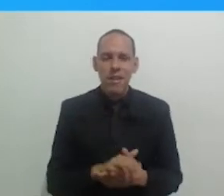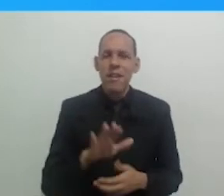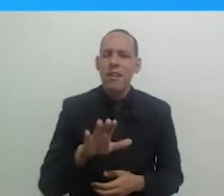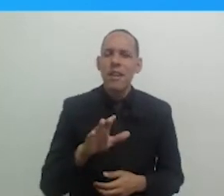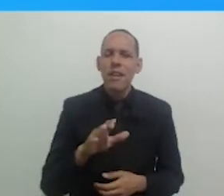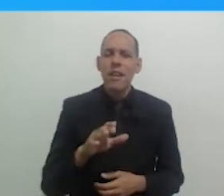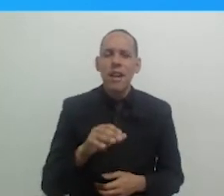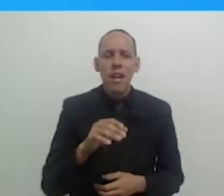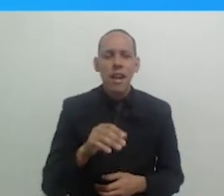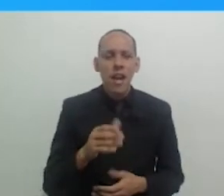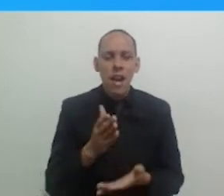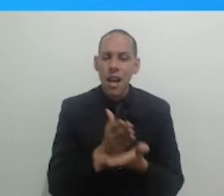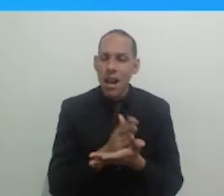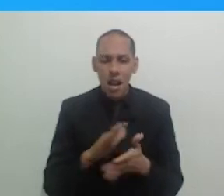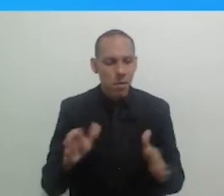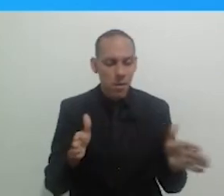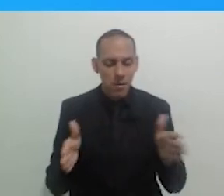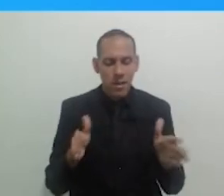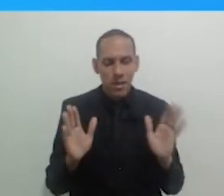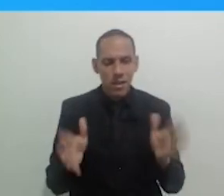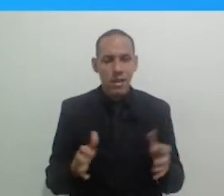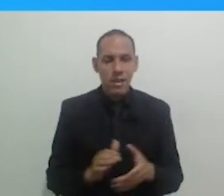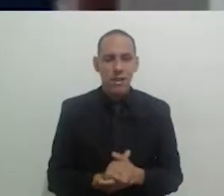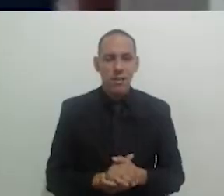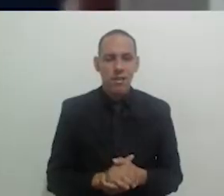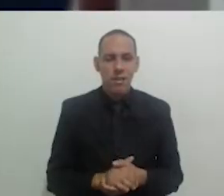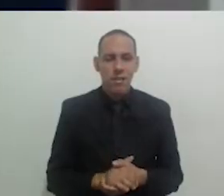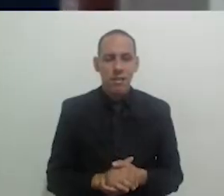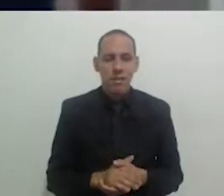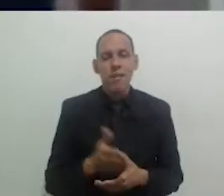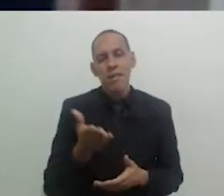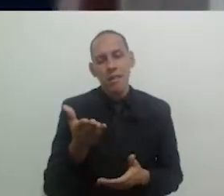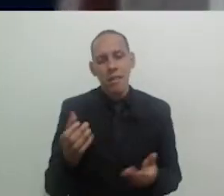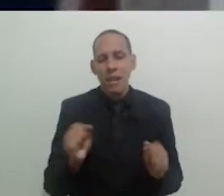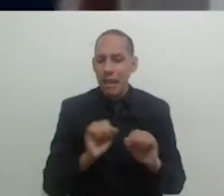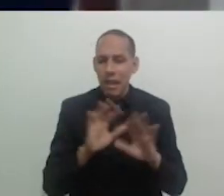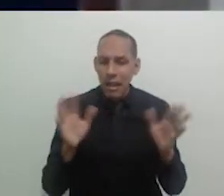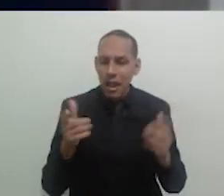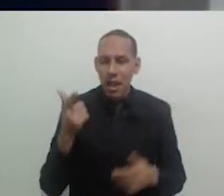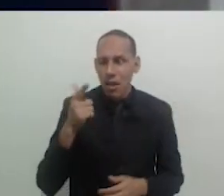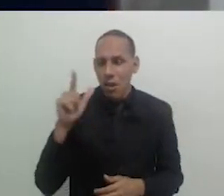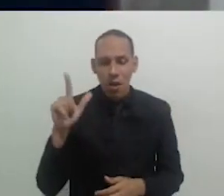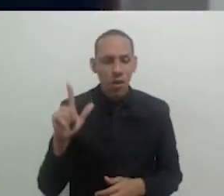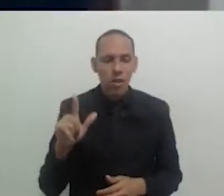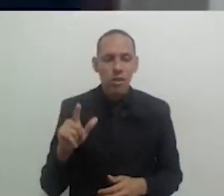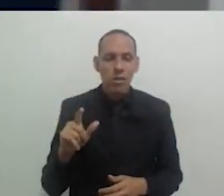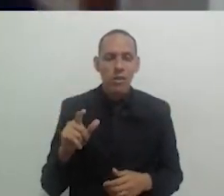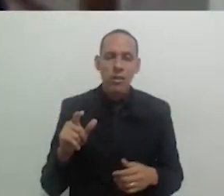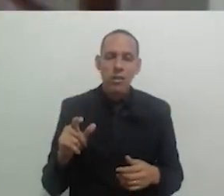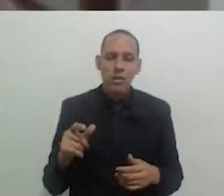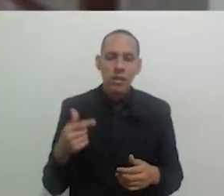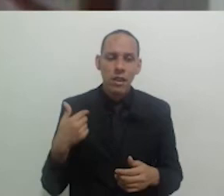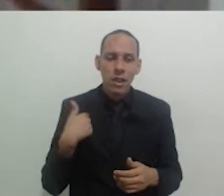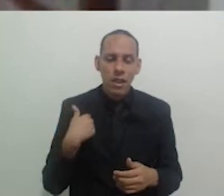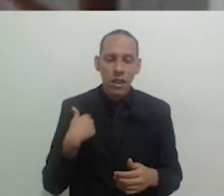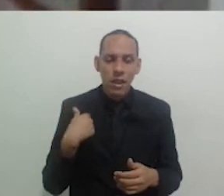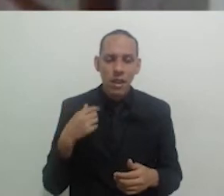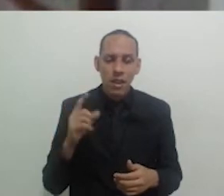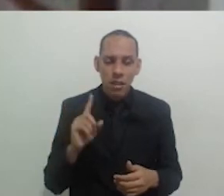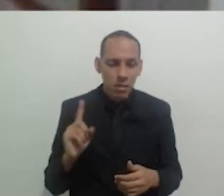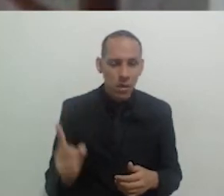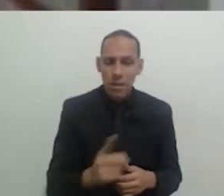né? Que termina do solvente. É, isso aí foi o que foi agasalhado pela maioria na outra vez. Eu fui mais adiante, eu absolvi.